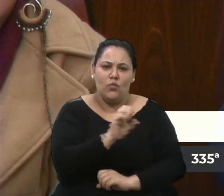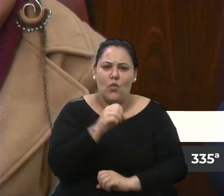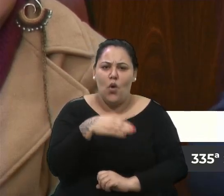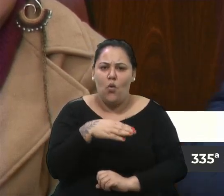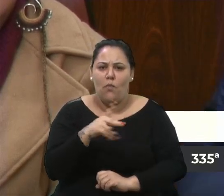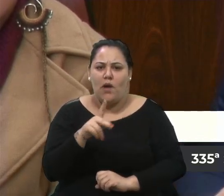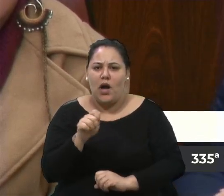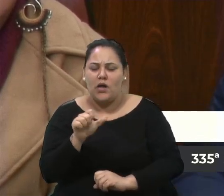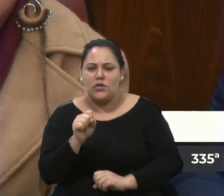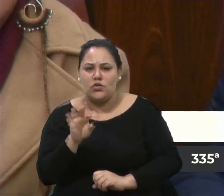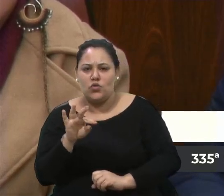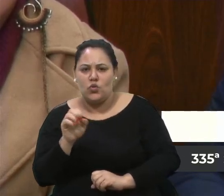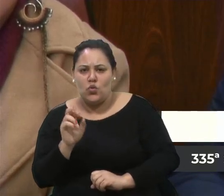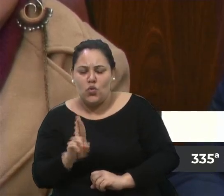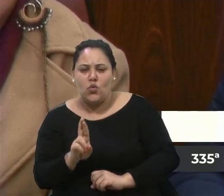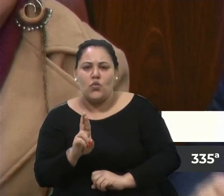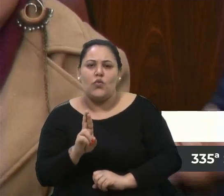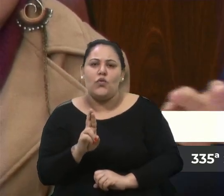que vai para o